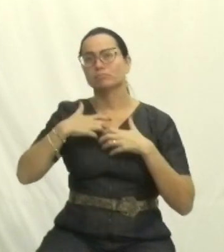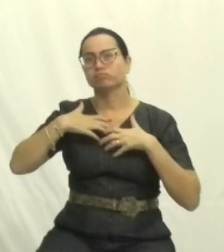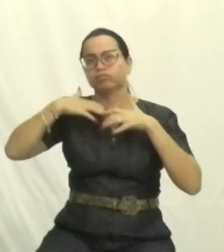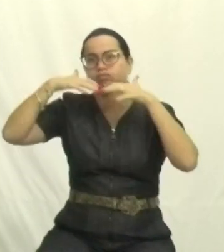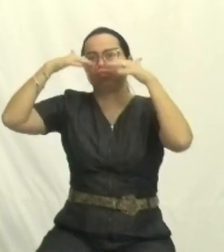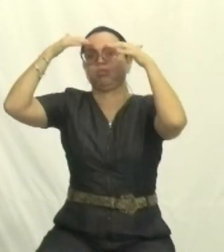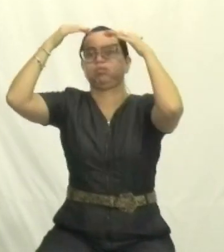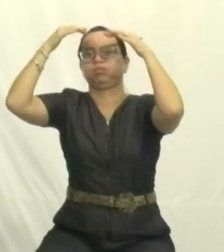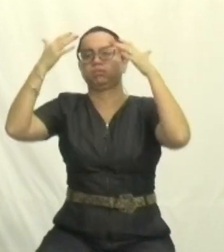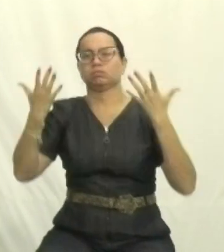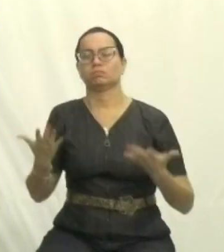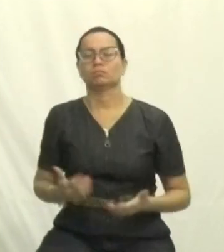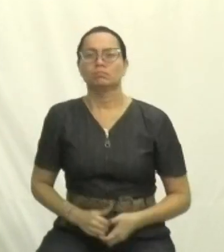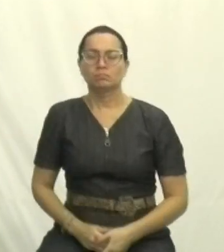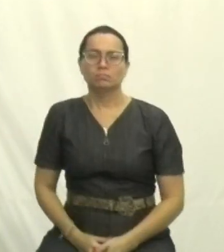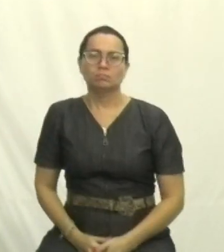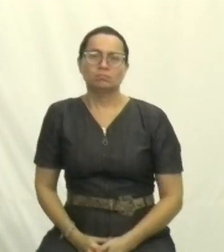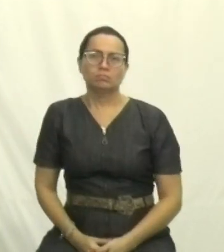Pode passar?